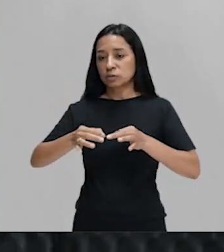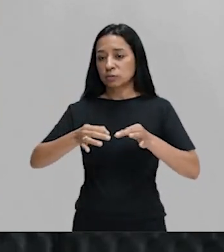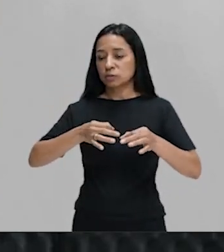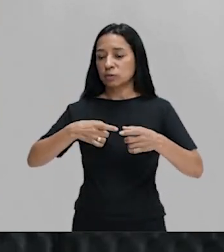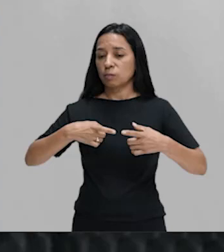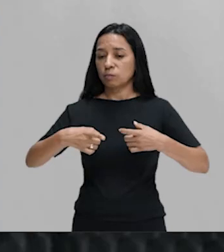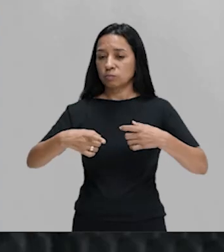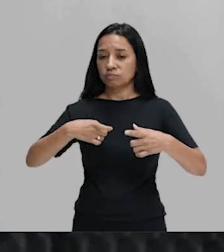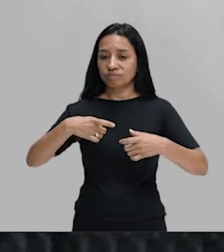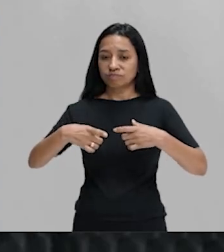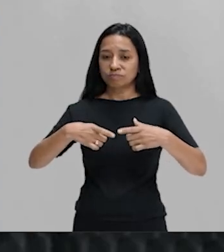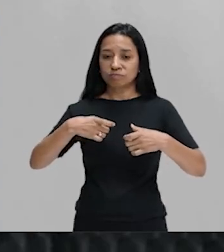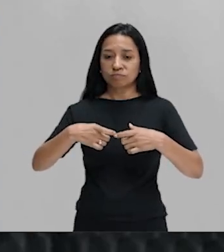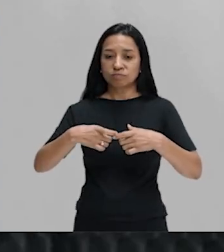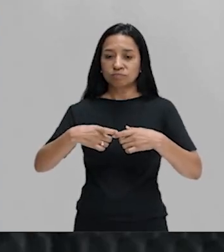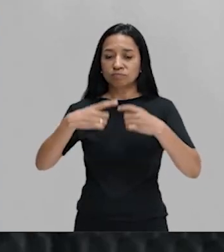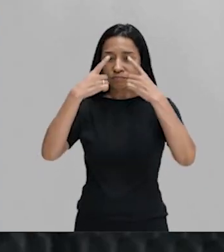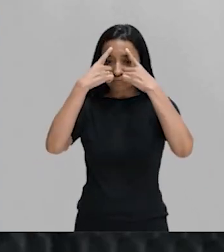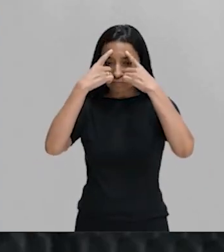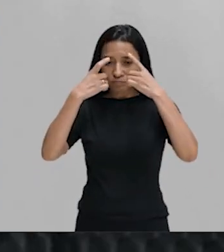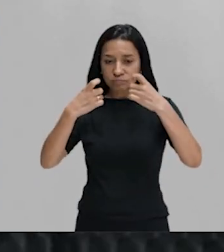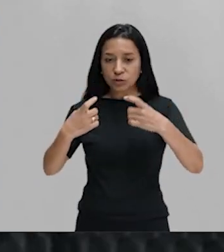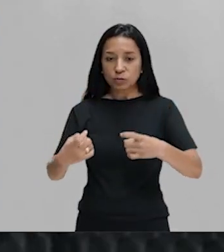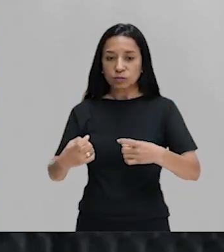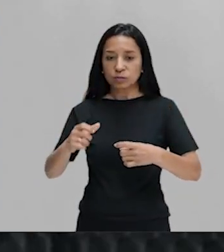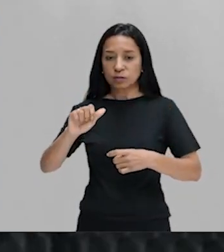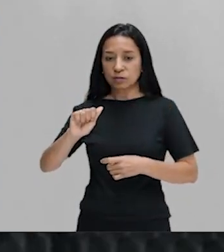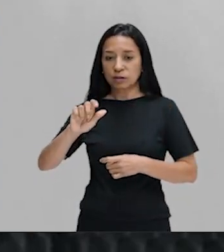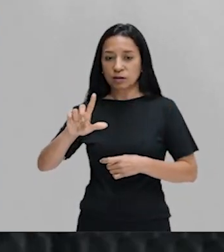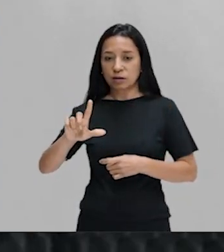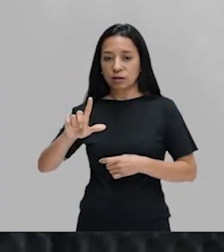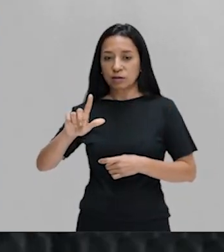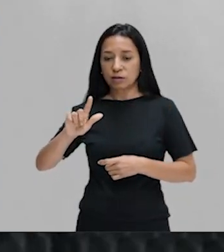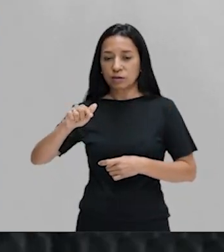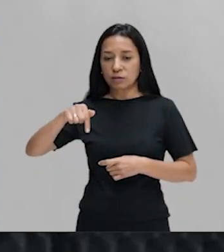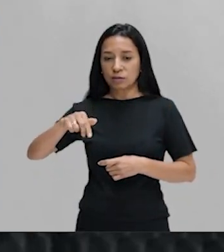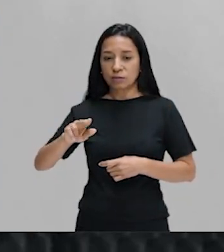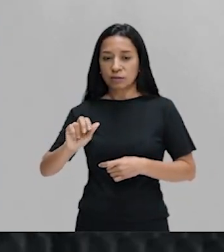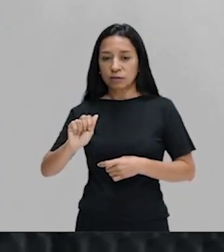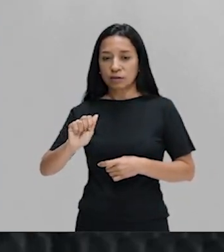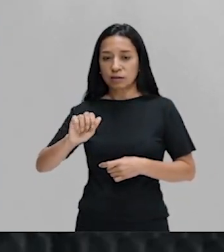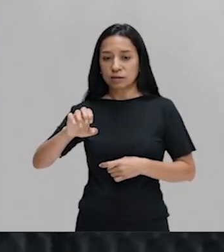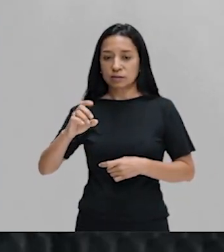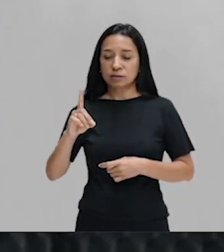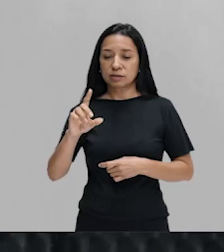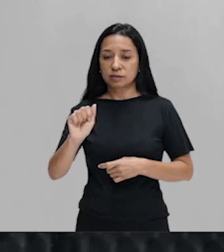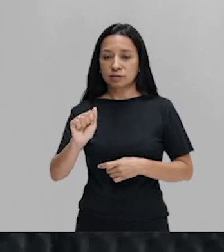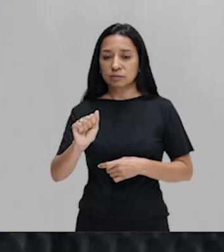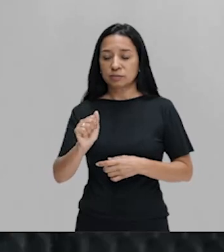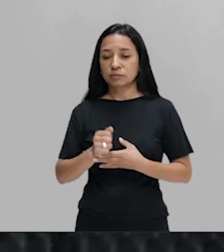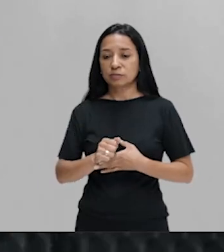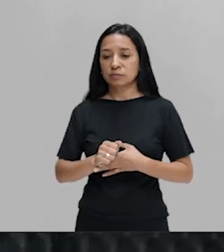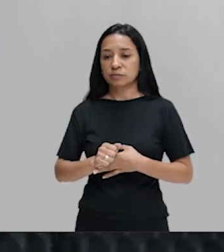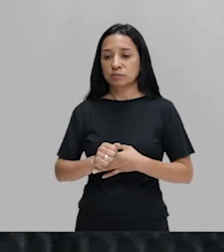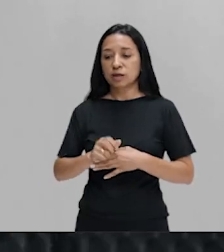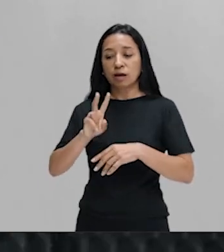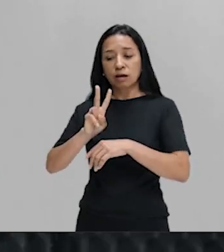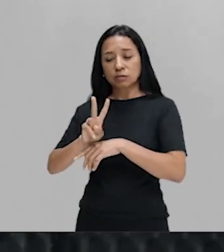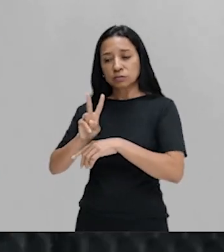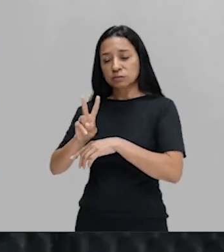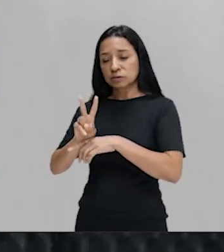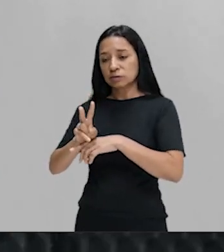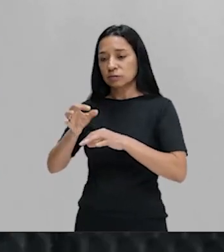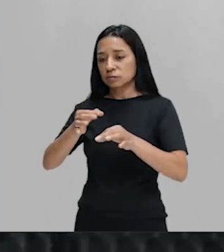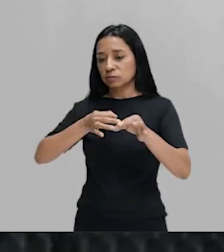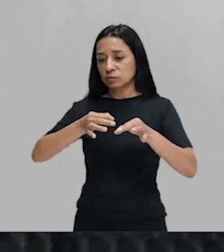guerrilheira, terrorista, chamada de Al-Qaeda. Ele dava abrigo para essa organização